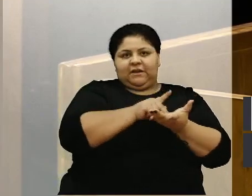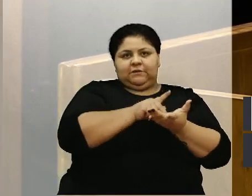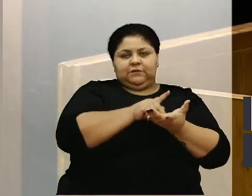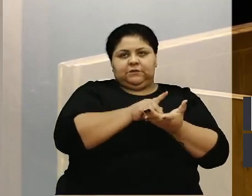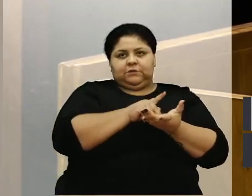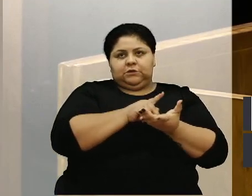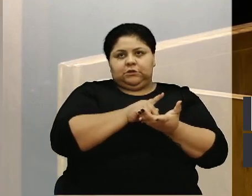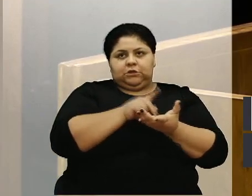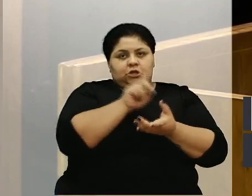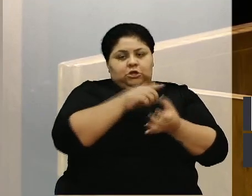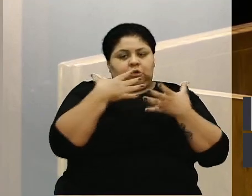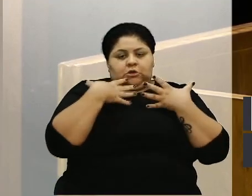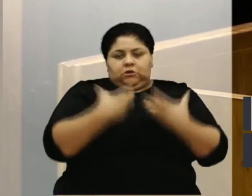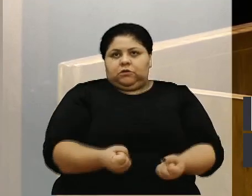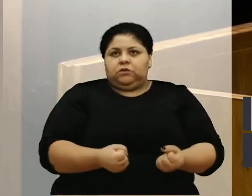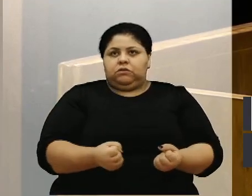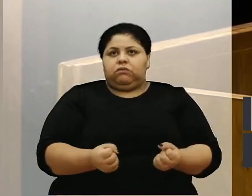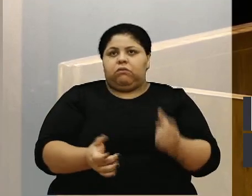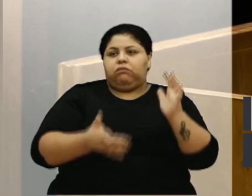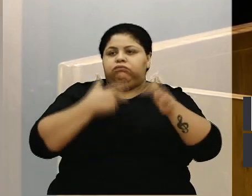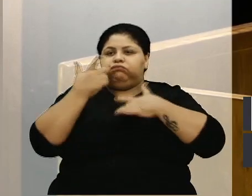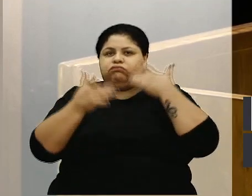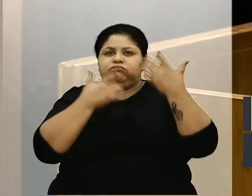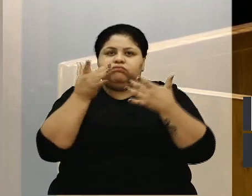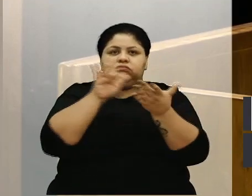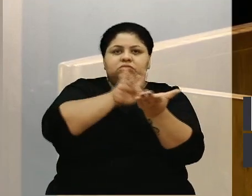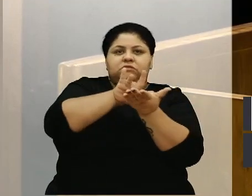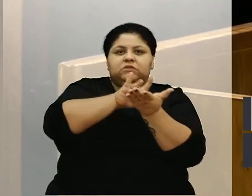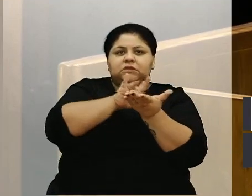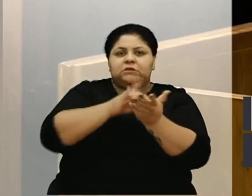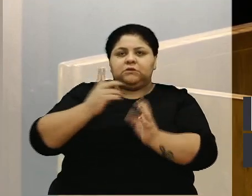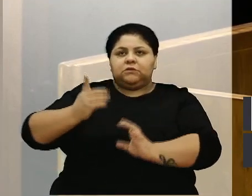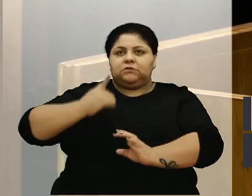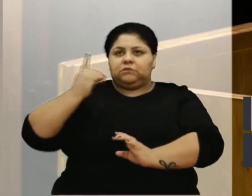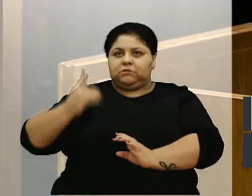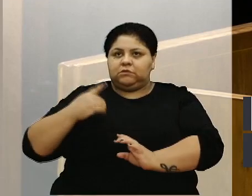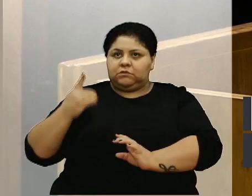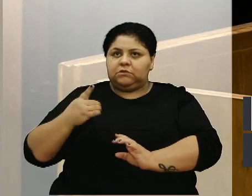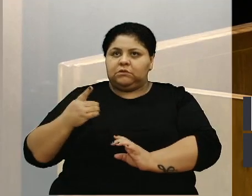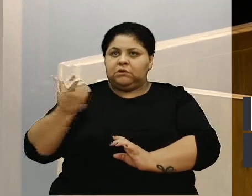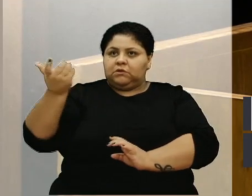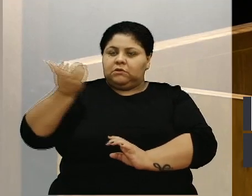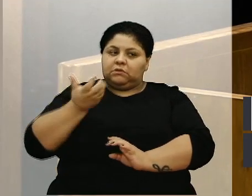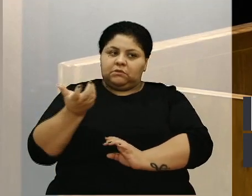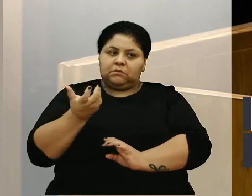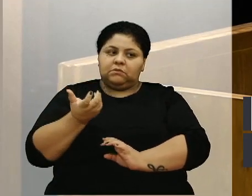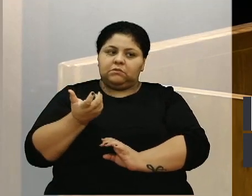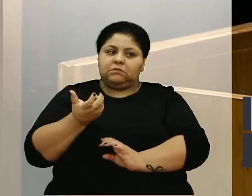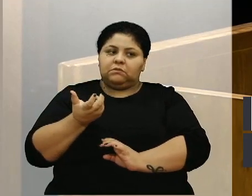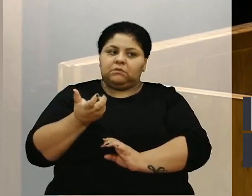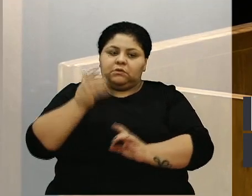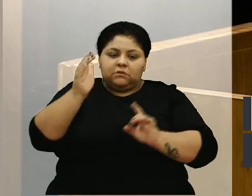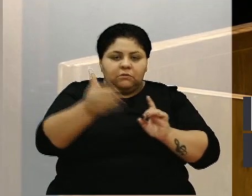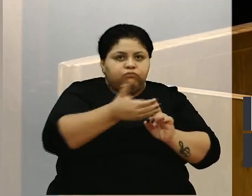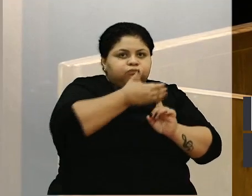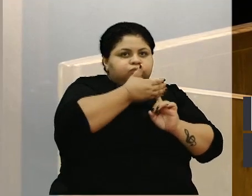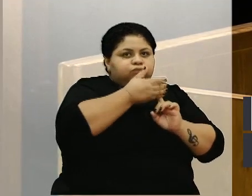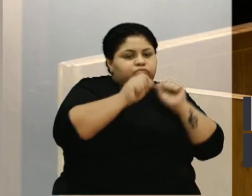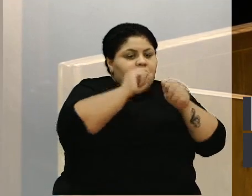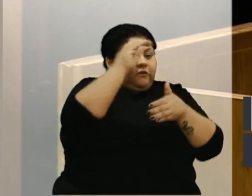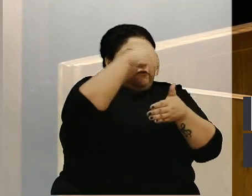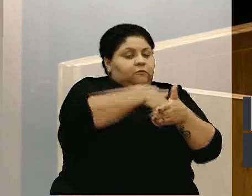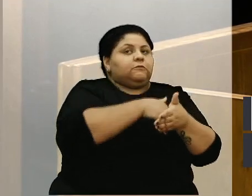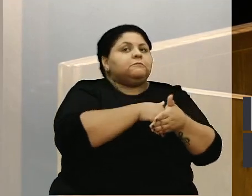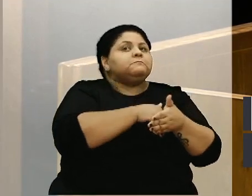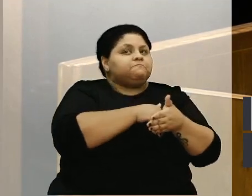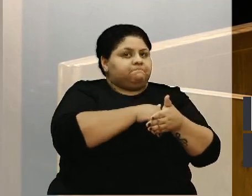vamos admitir as narrativas falsas de deputados que estão tentando se esconder do que votaram, que